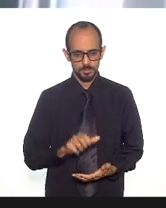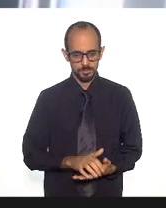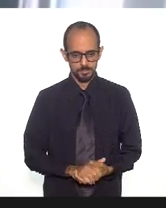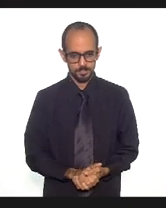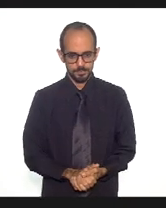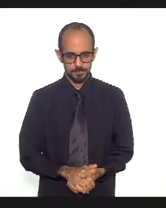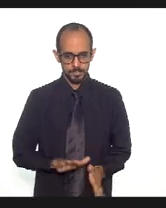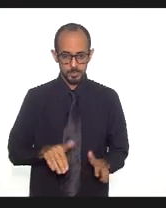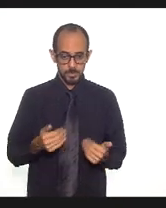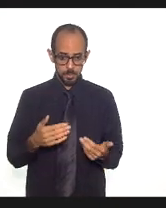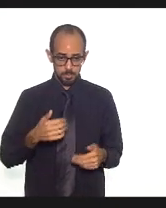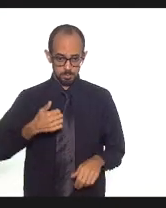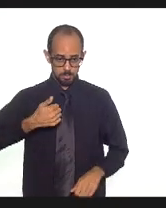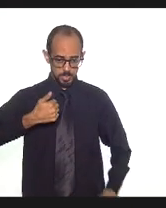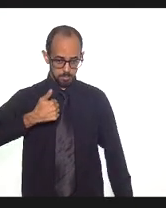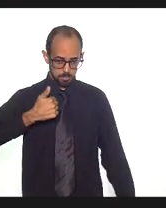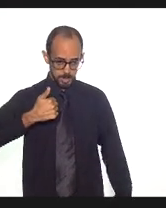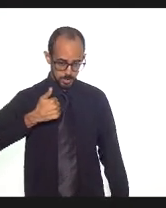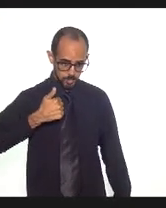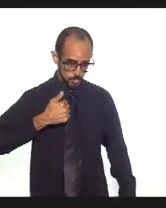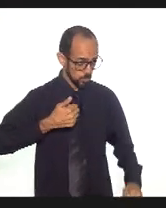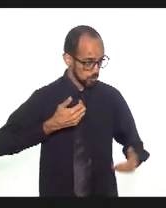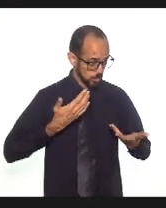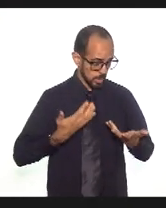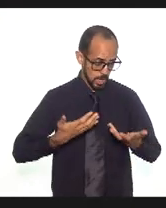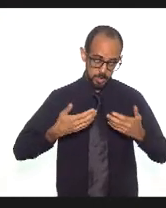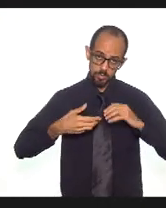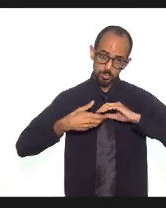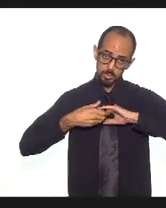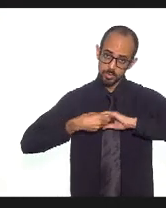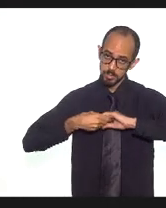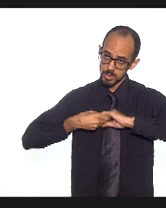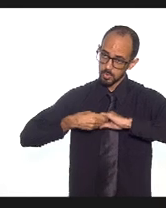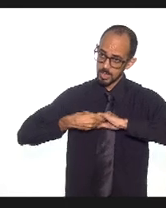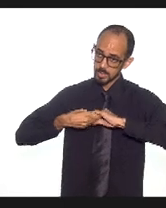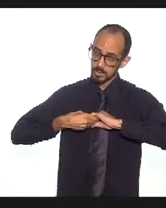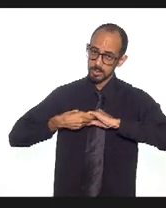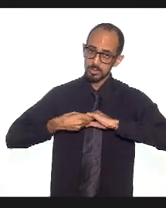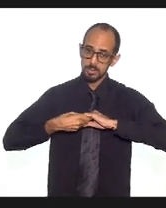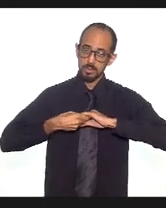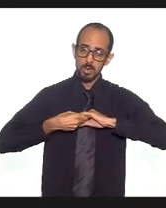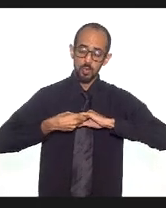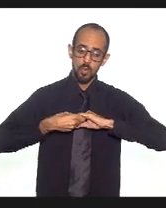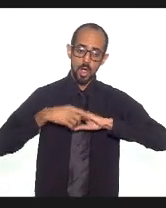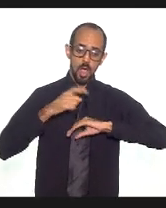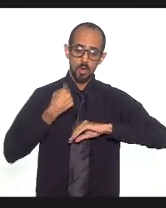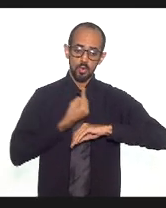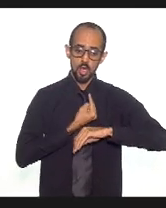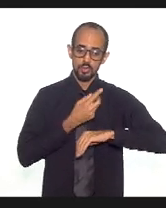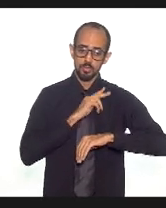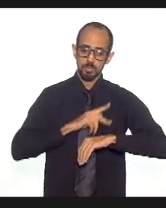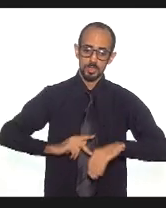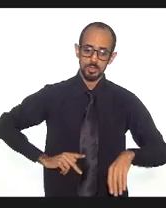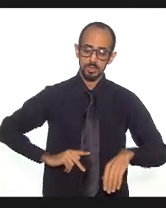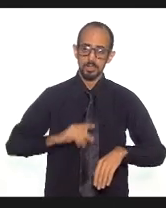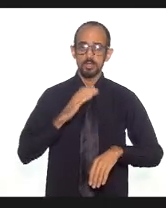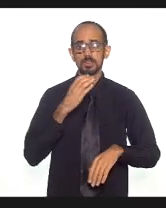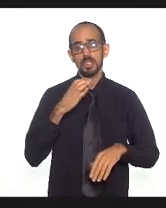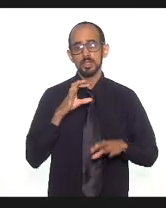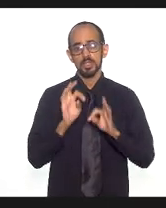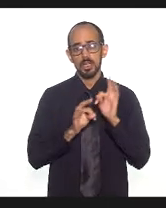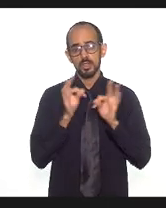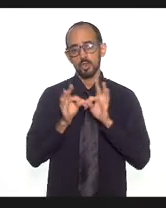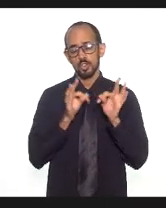Bem, em primeiro lugar, também gostaria de fazer uma saudação ao nosso presidente da Comissão de Ciência e